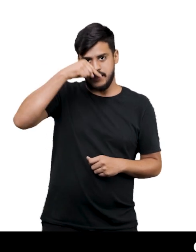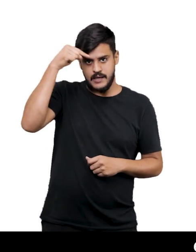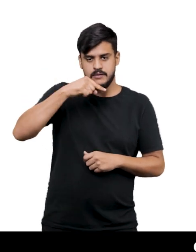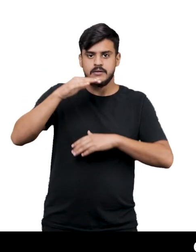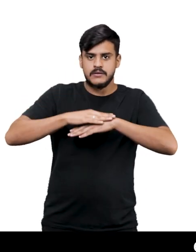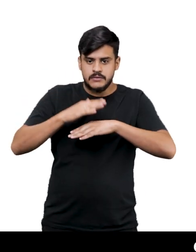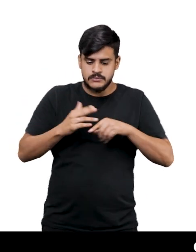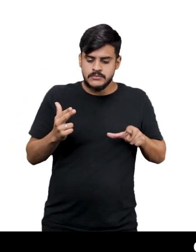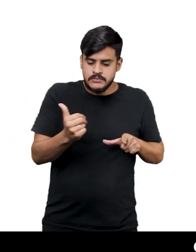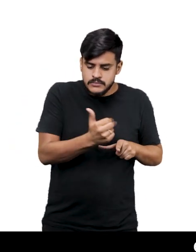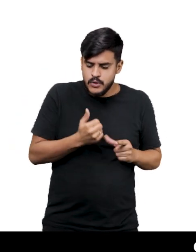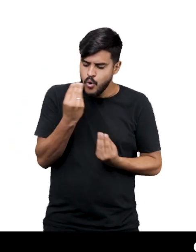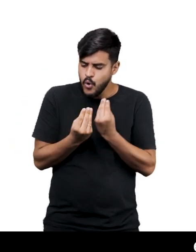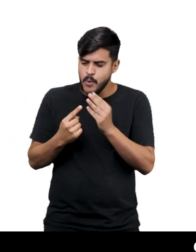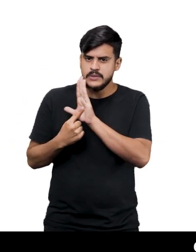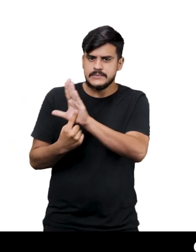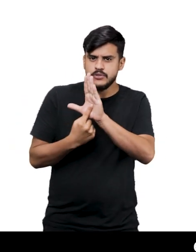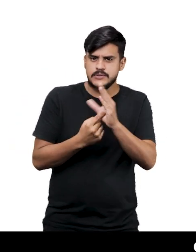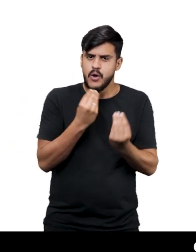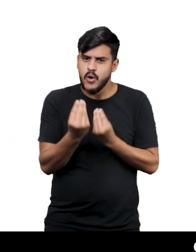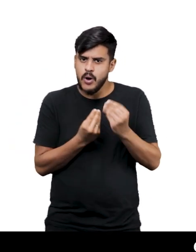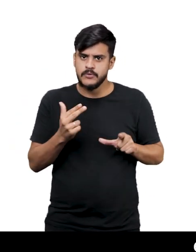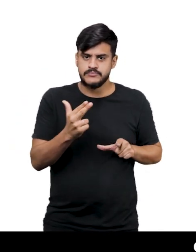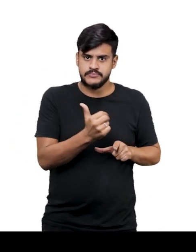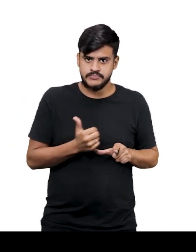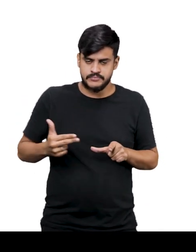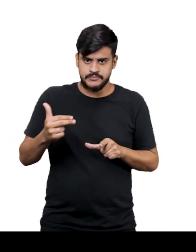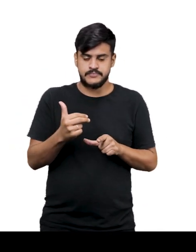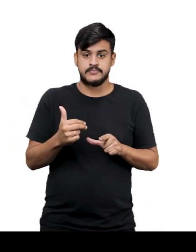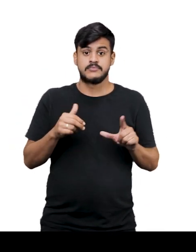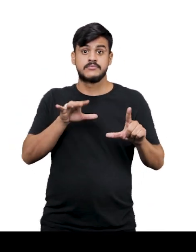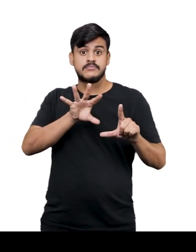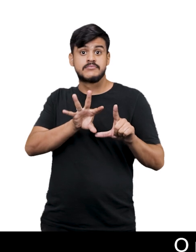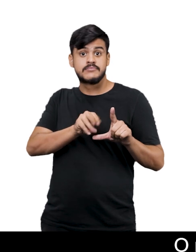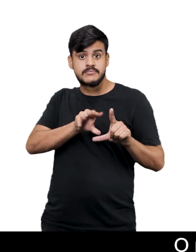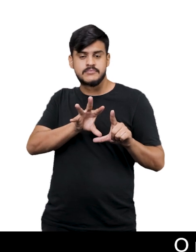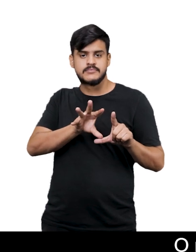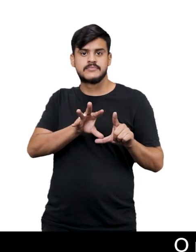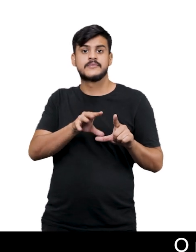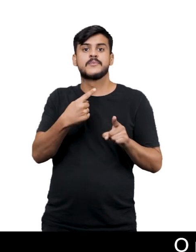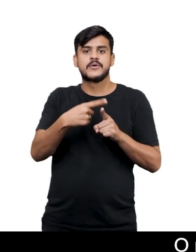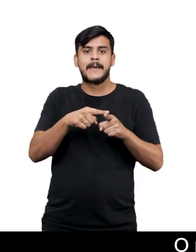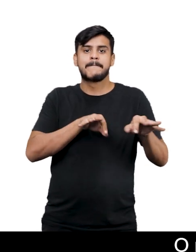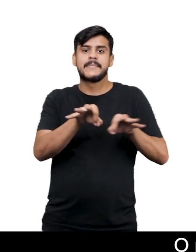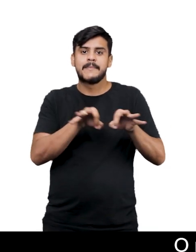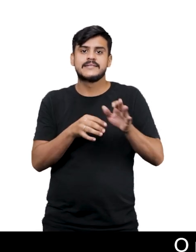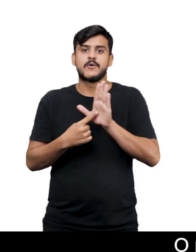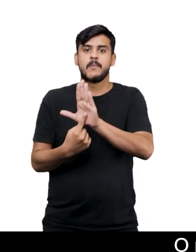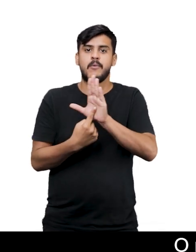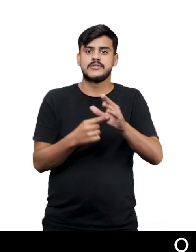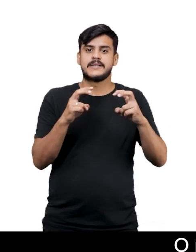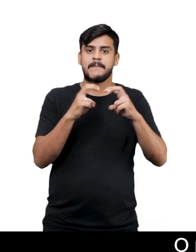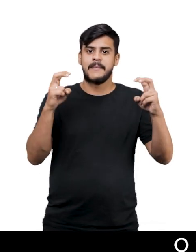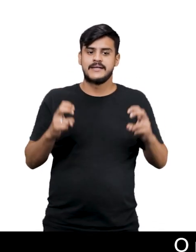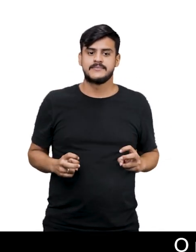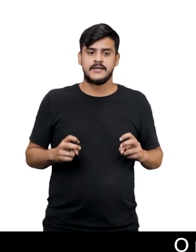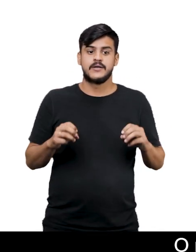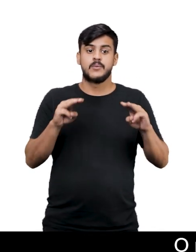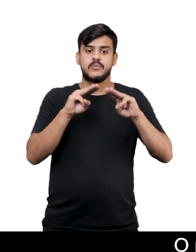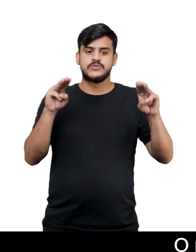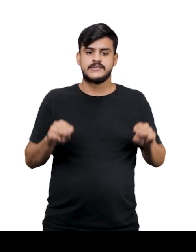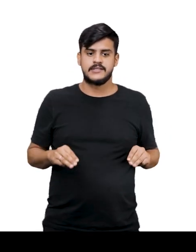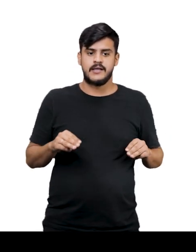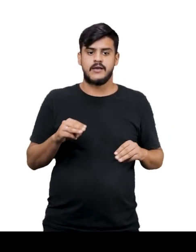Pietro escreve anotações relativas à montagem da exposição. O registro foi feito durante a preparação da mostra